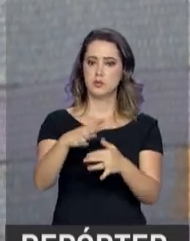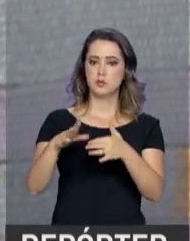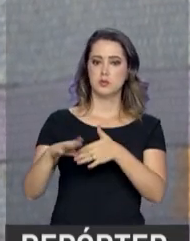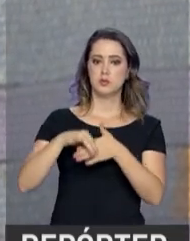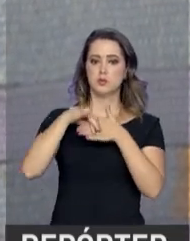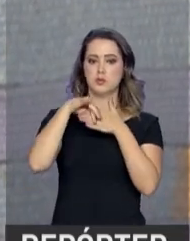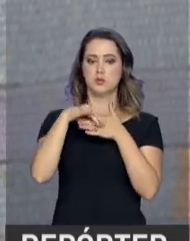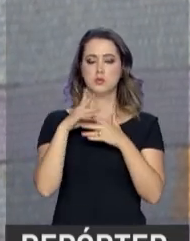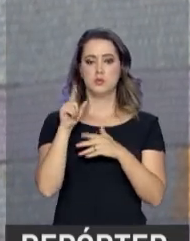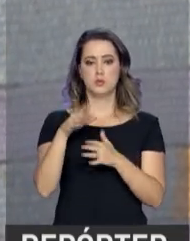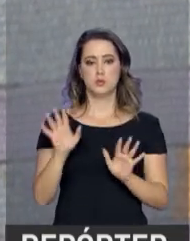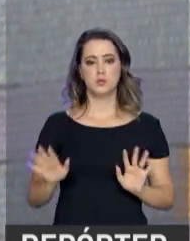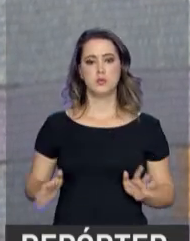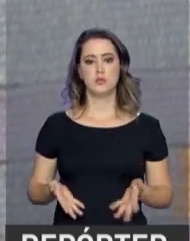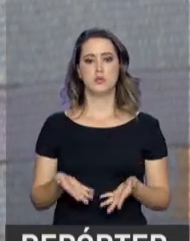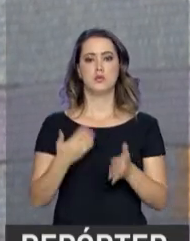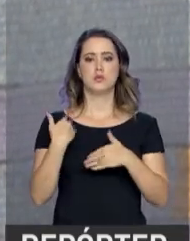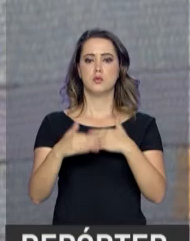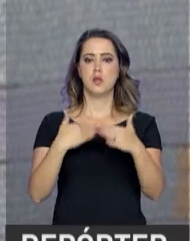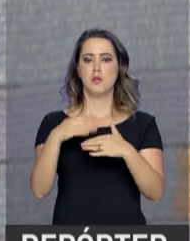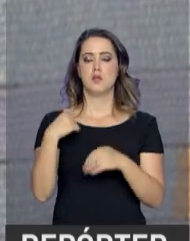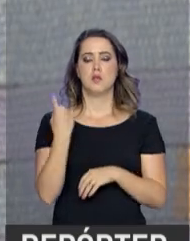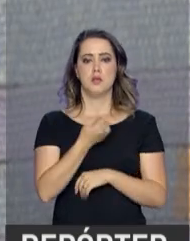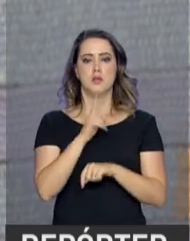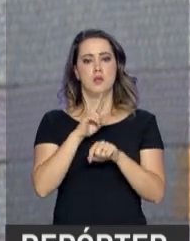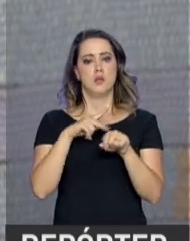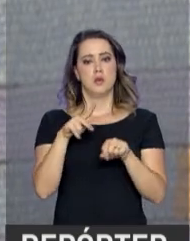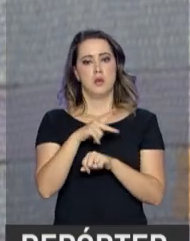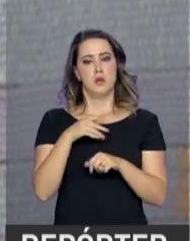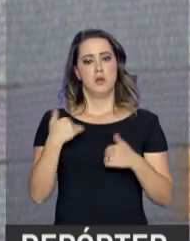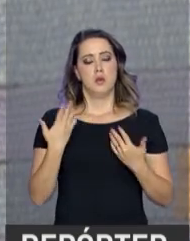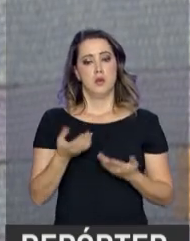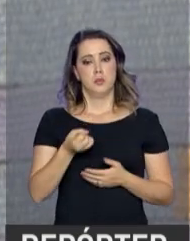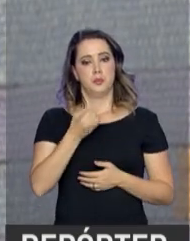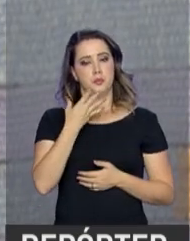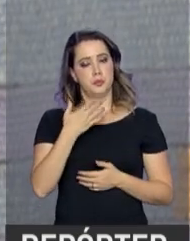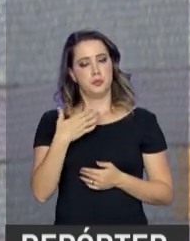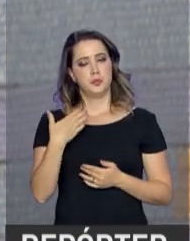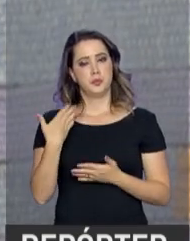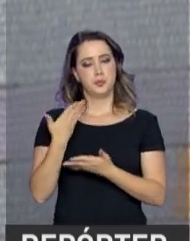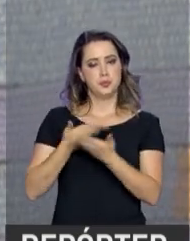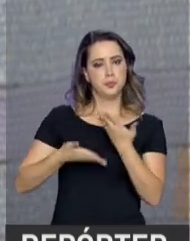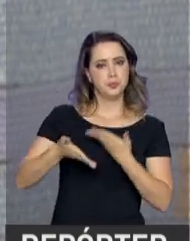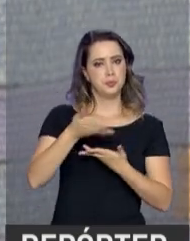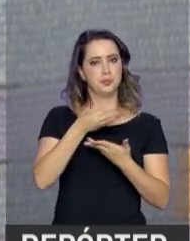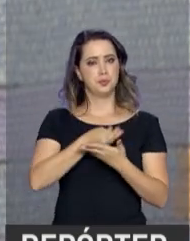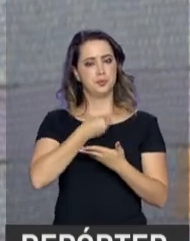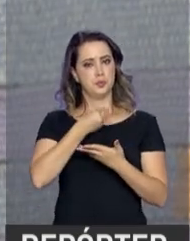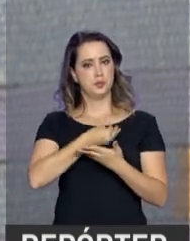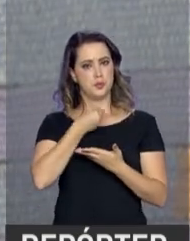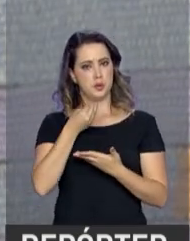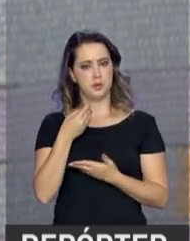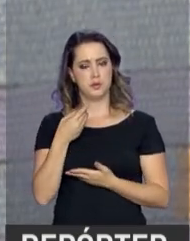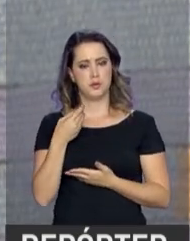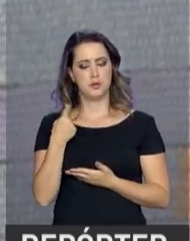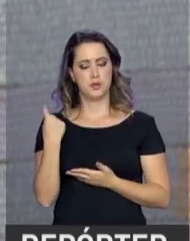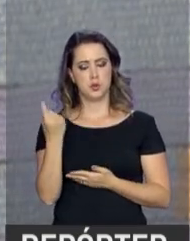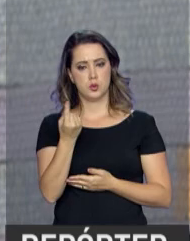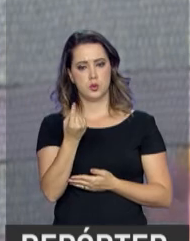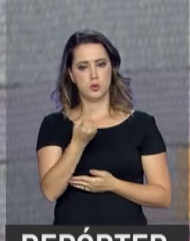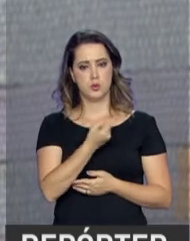para promover o desenvolvimento de nossos países e o bem estar de nossos